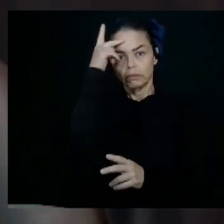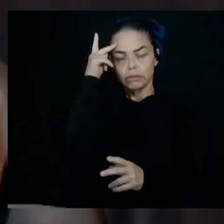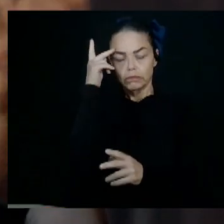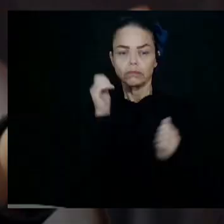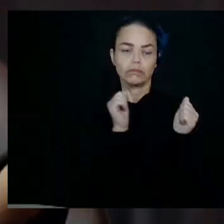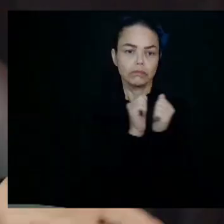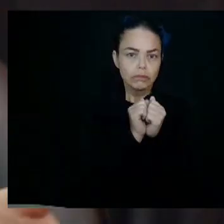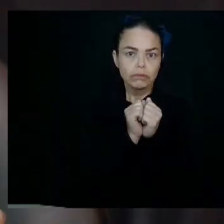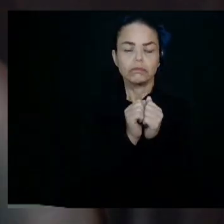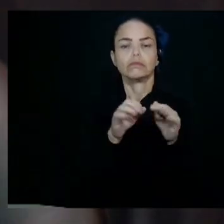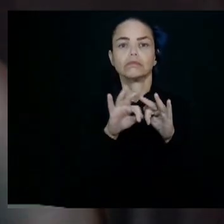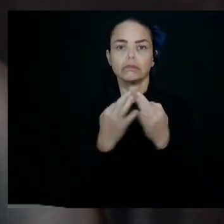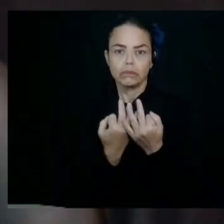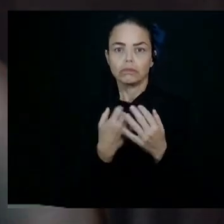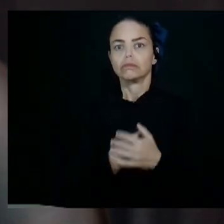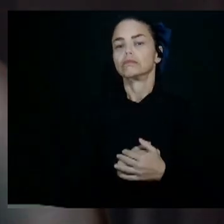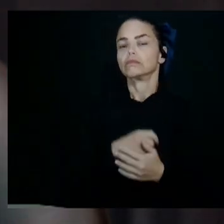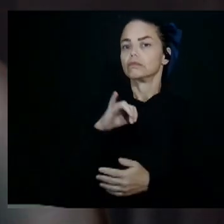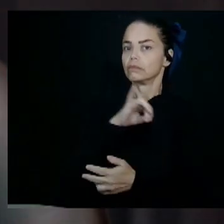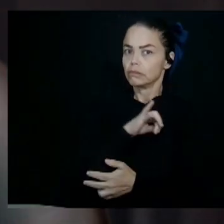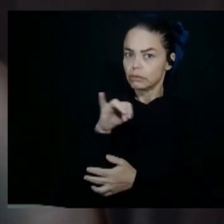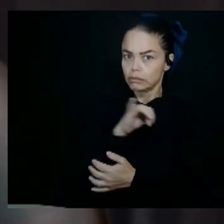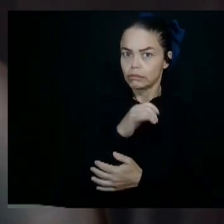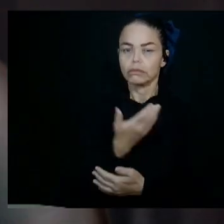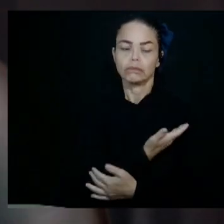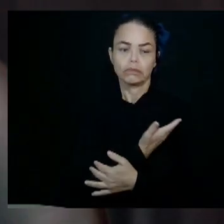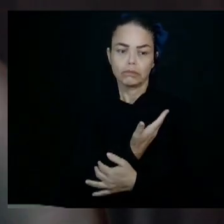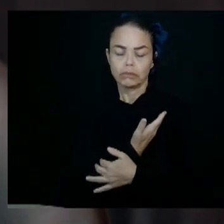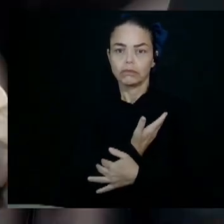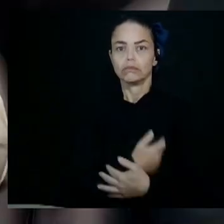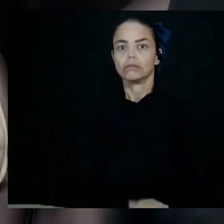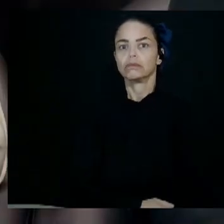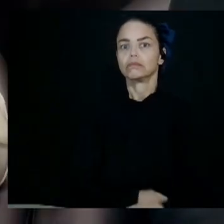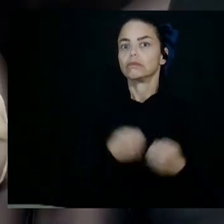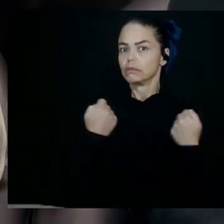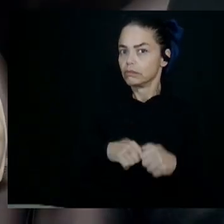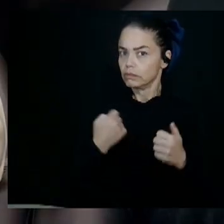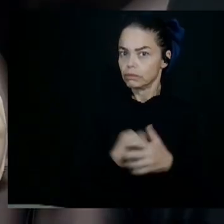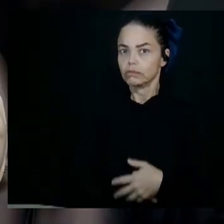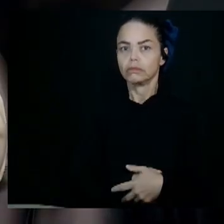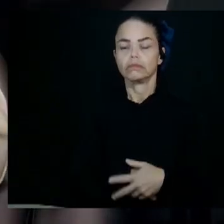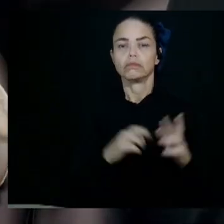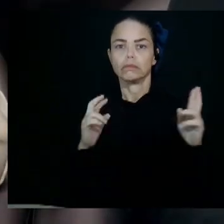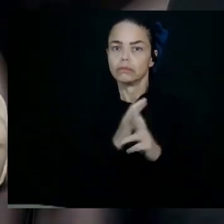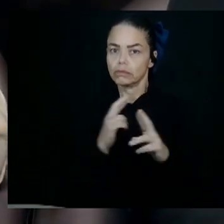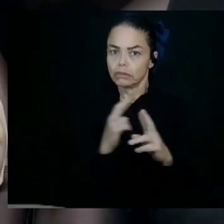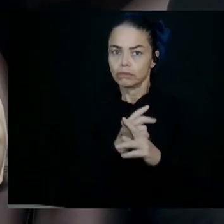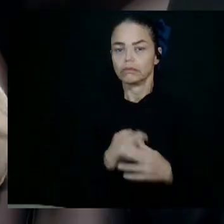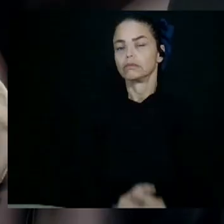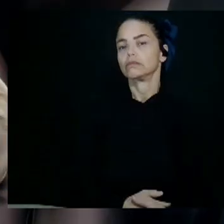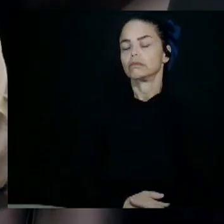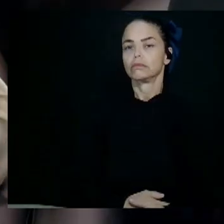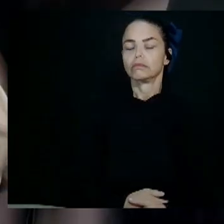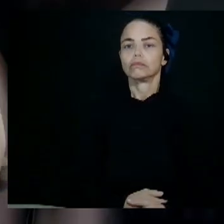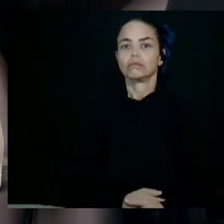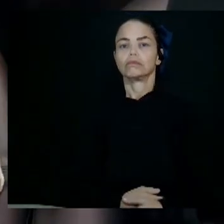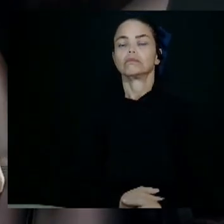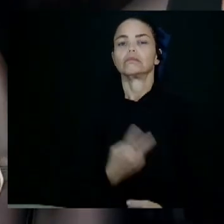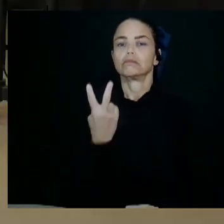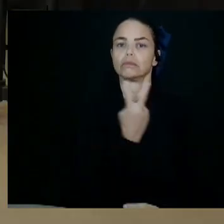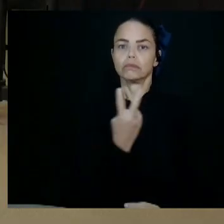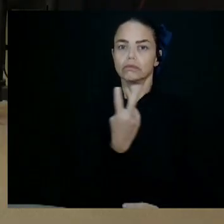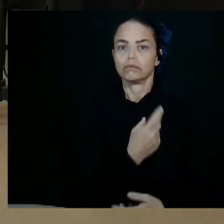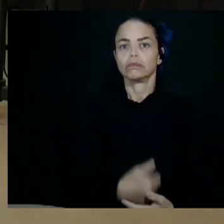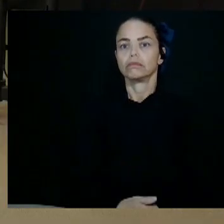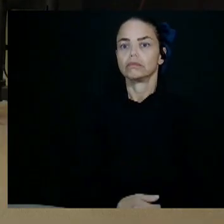família, irmãos, amigos. É verdade, não precisa ser um relacionamento, Não. né, a dois, né? A Um namoro, maioria casamento.